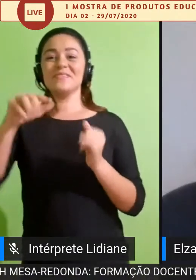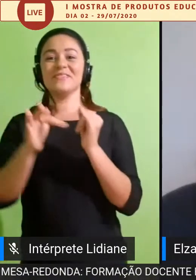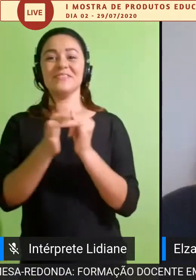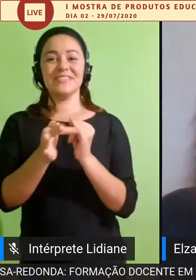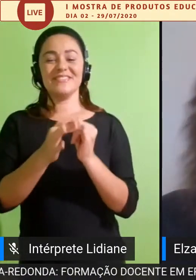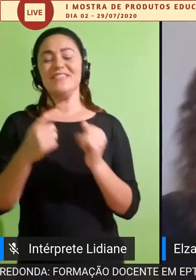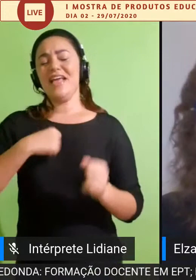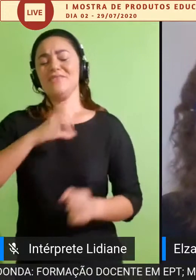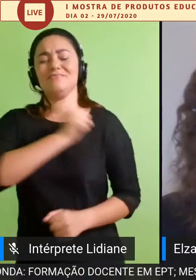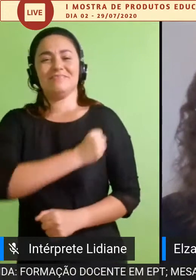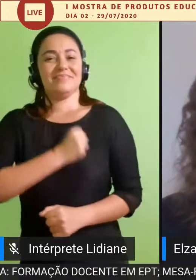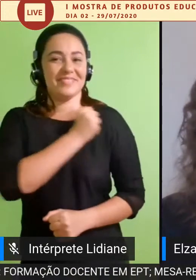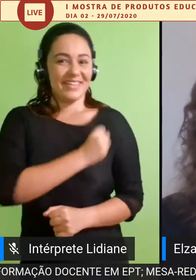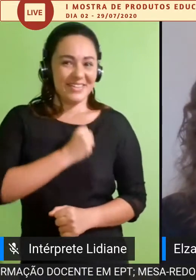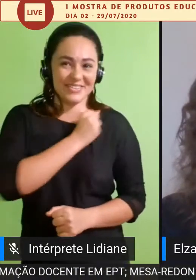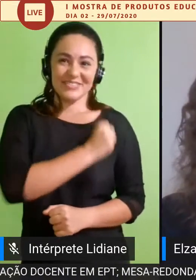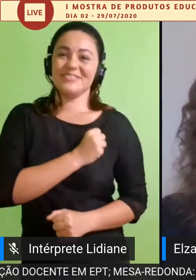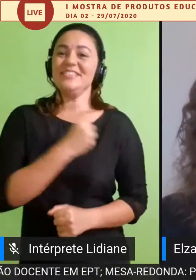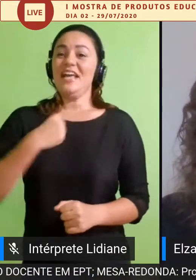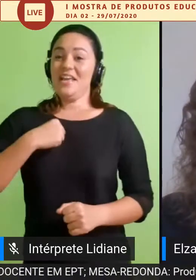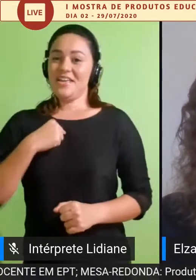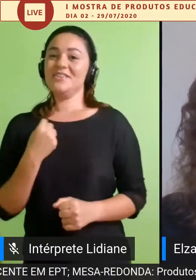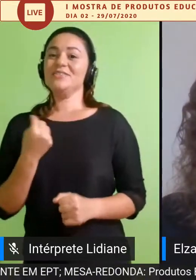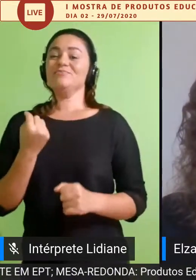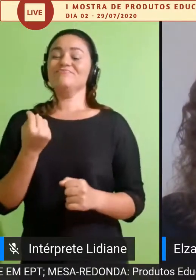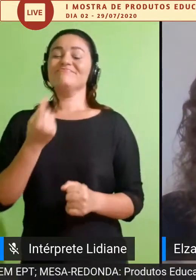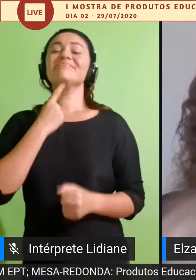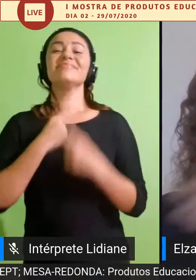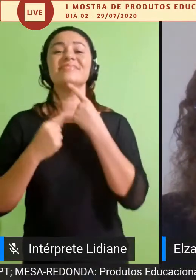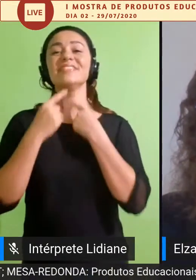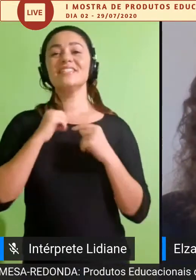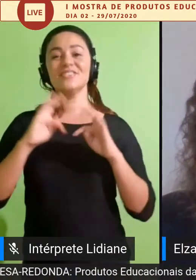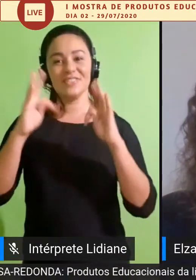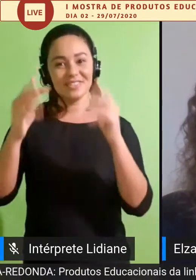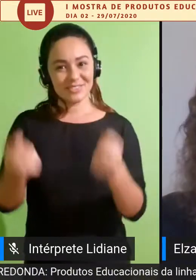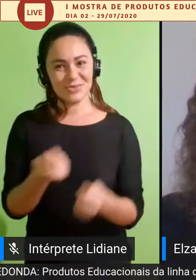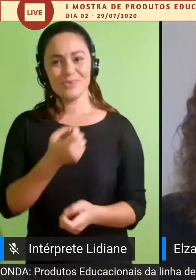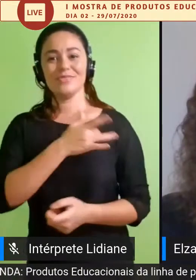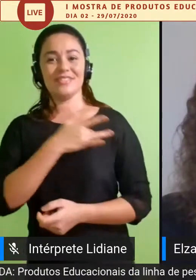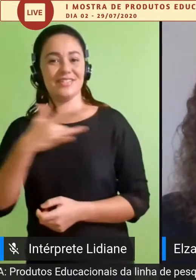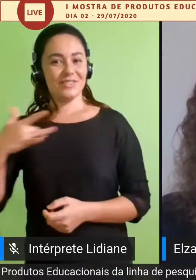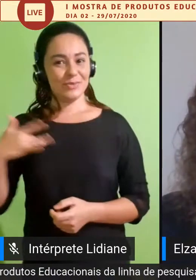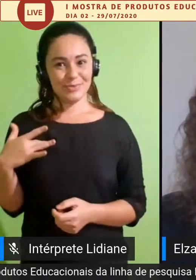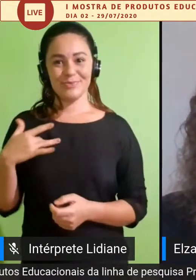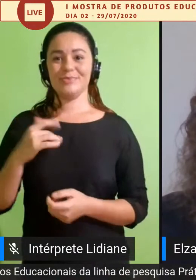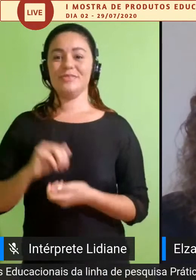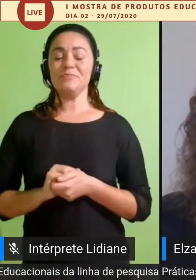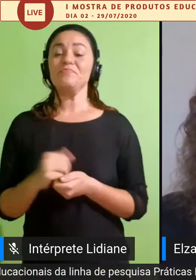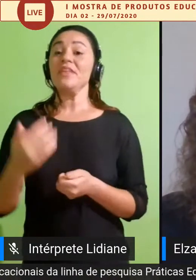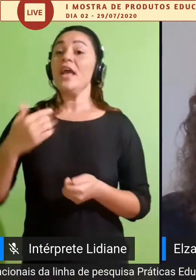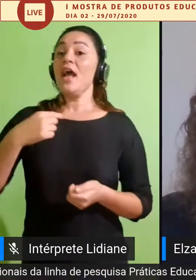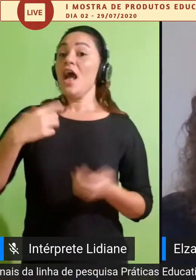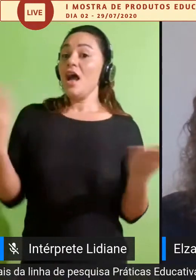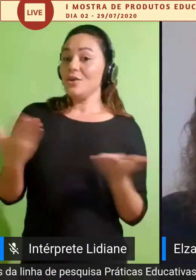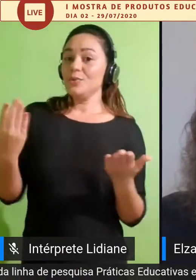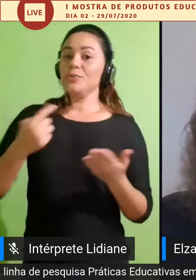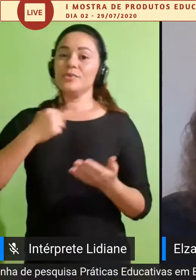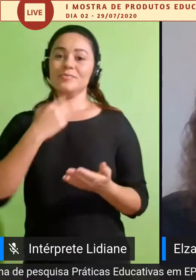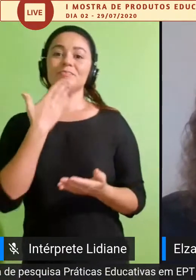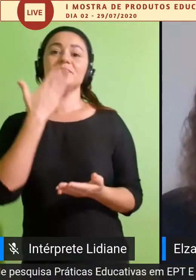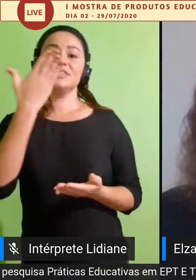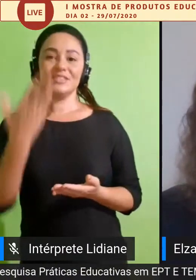desejar saúde a todos. E eu queria só pedir que colocassem os slides para que a gente possa começar